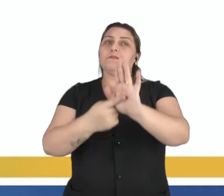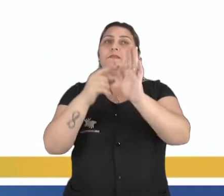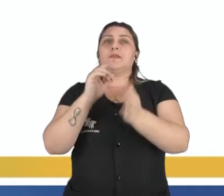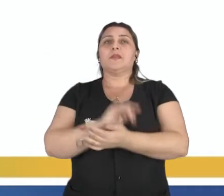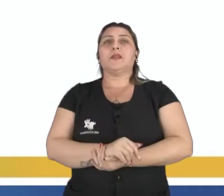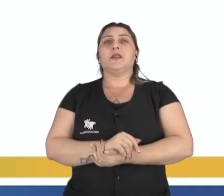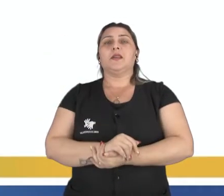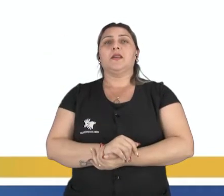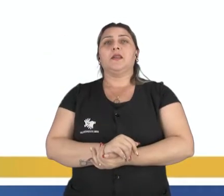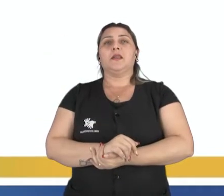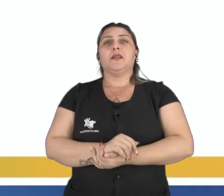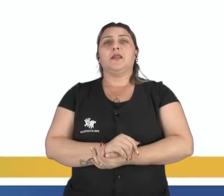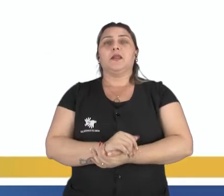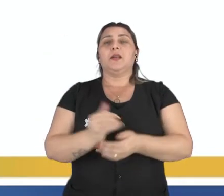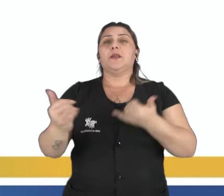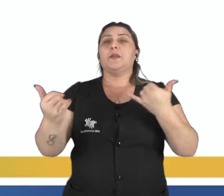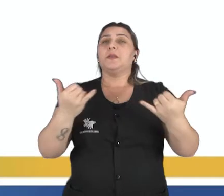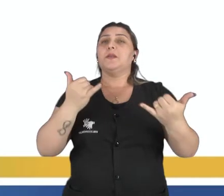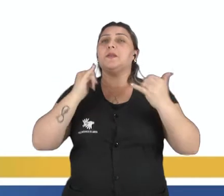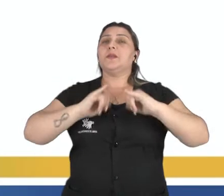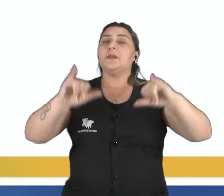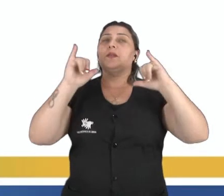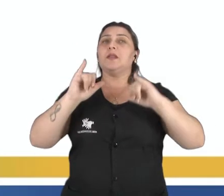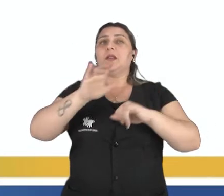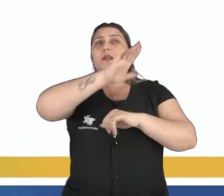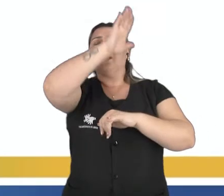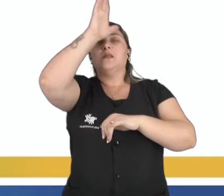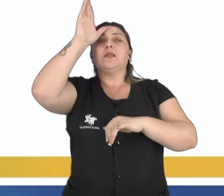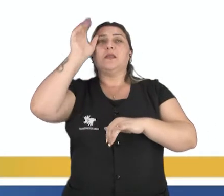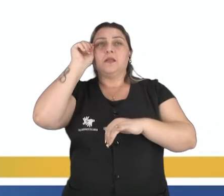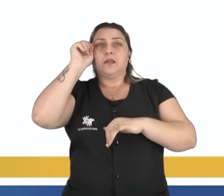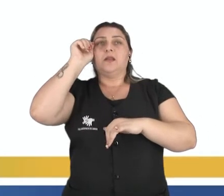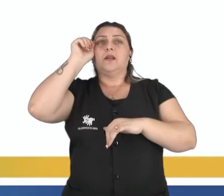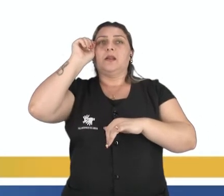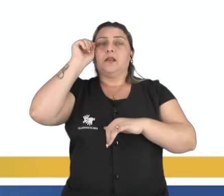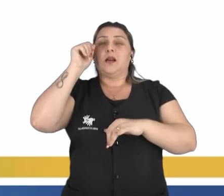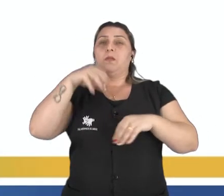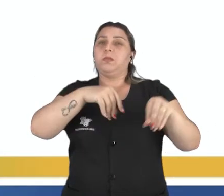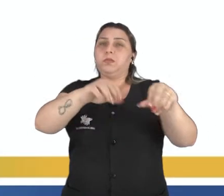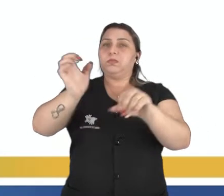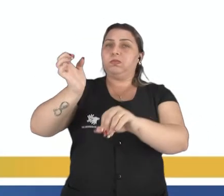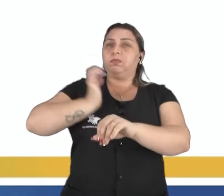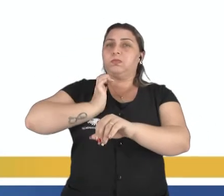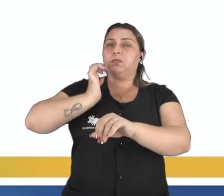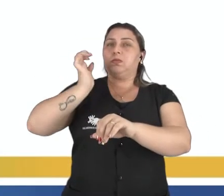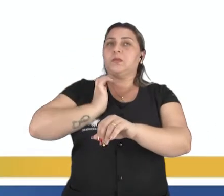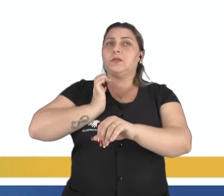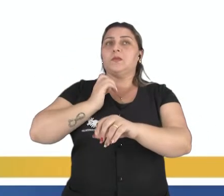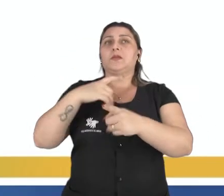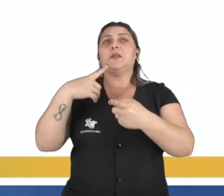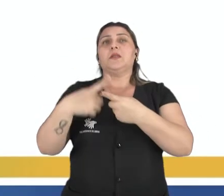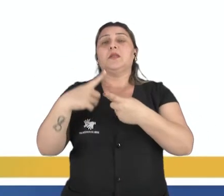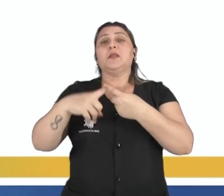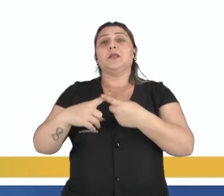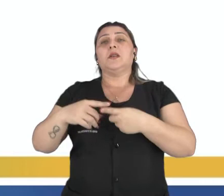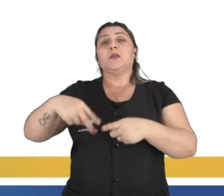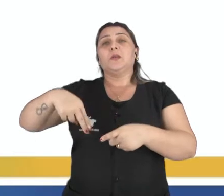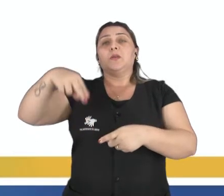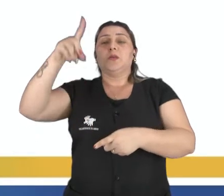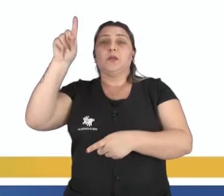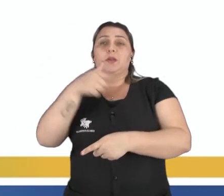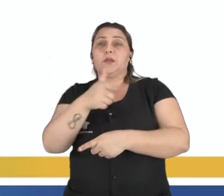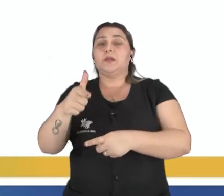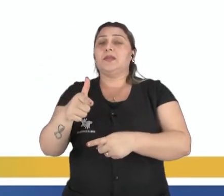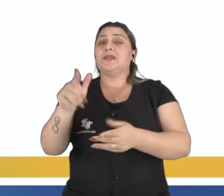essa propaganda do SENTA que fazia, né? Rumo à Amazônia, terra da fartura, porque lá os nordestinos estavam na seca, né? Então, se tinha